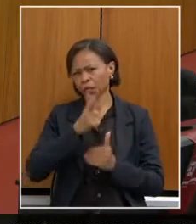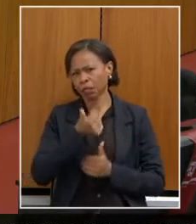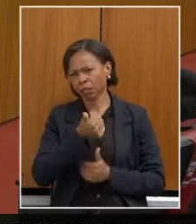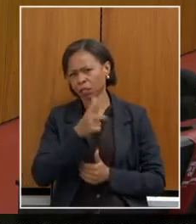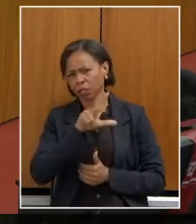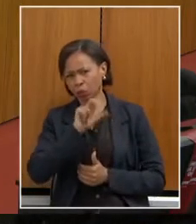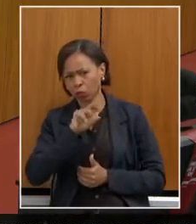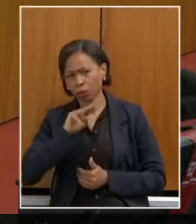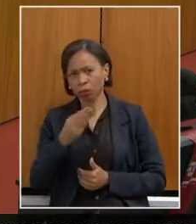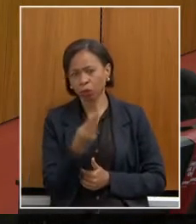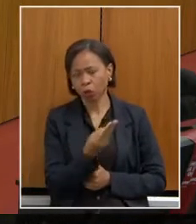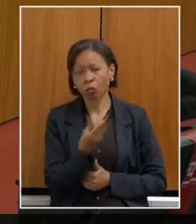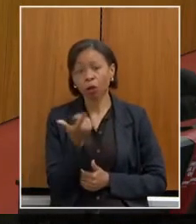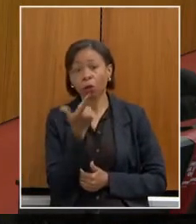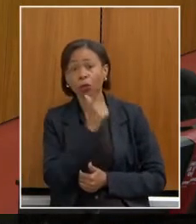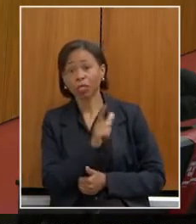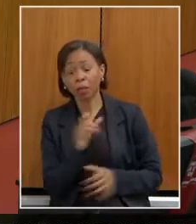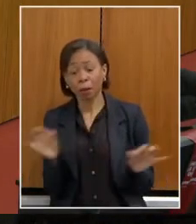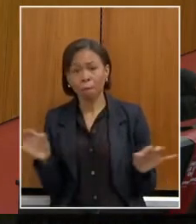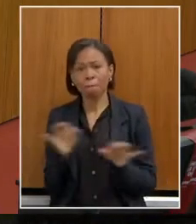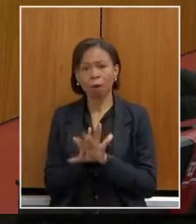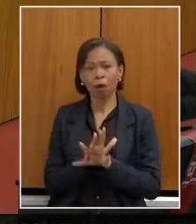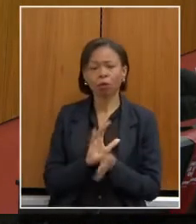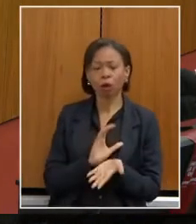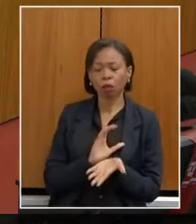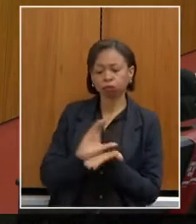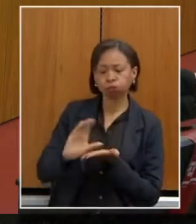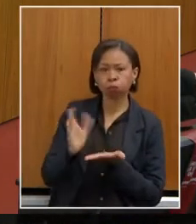terminar, então, modernizar e fazer a nova